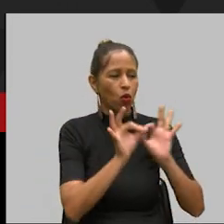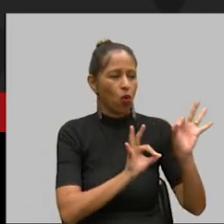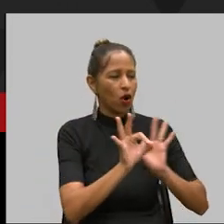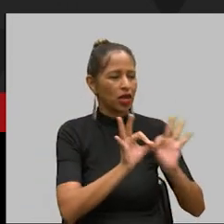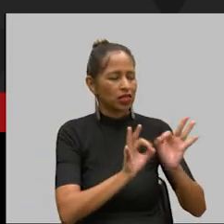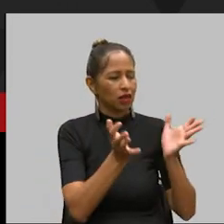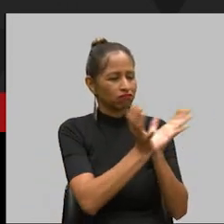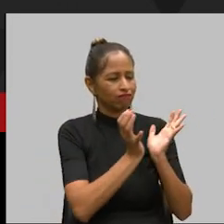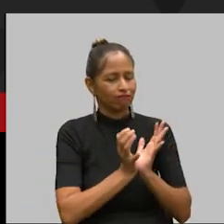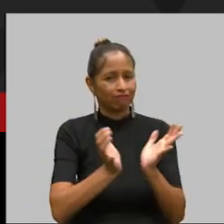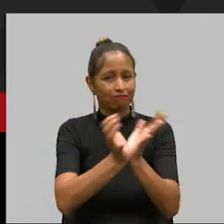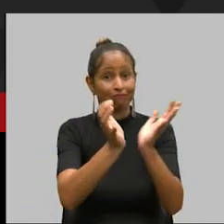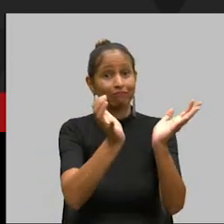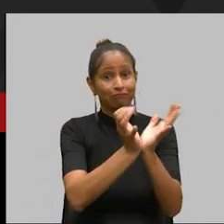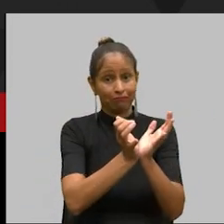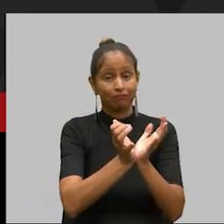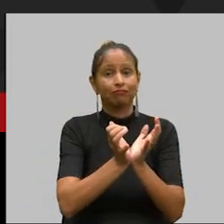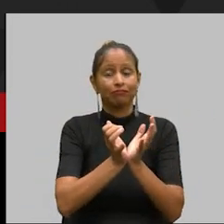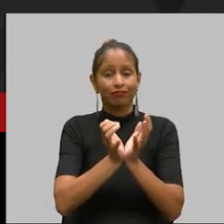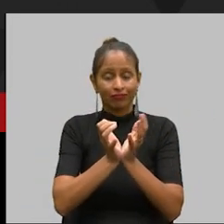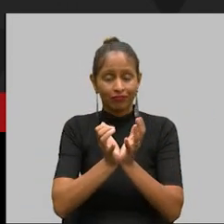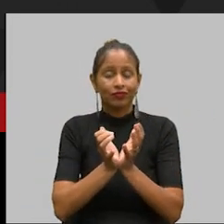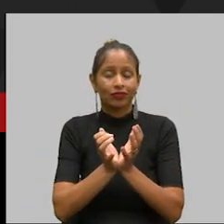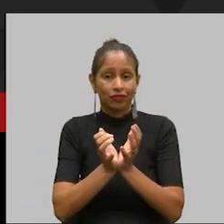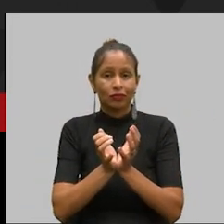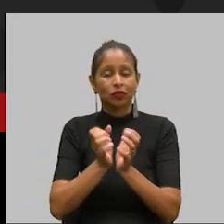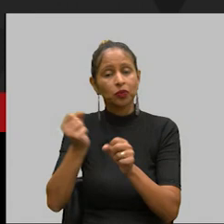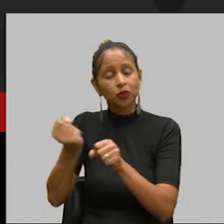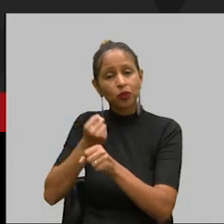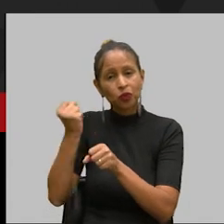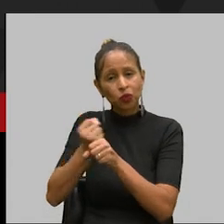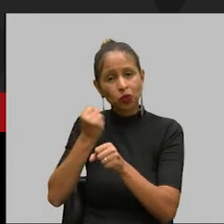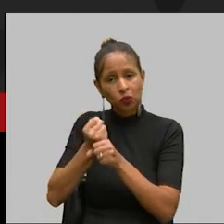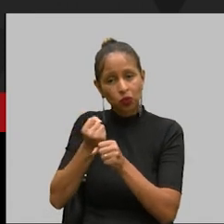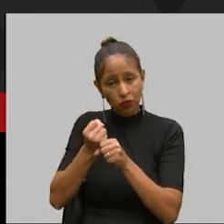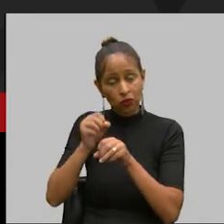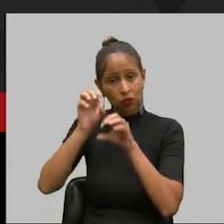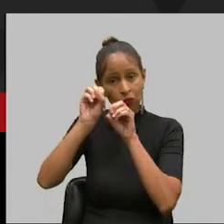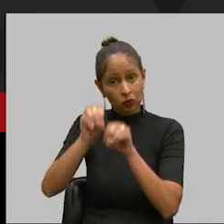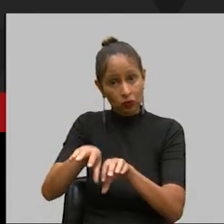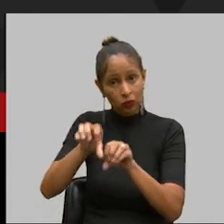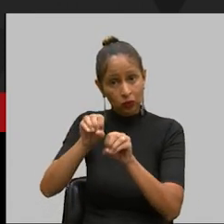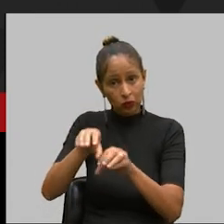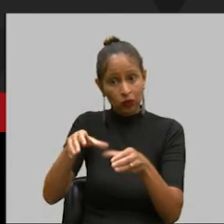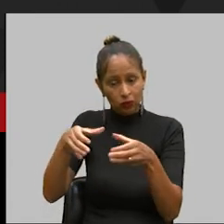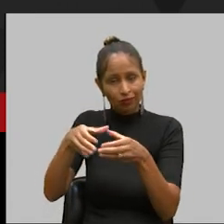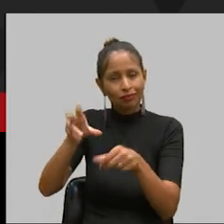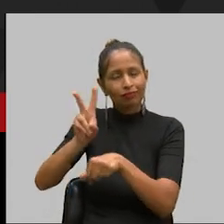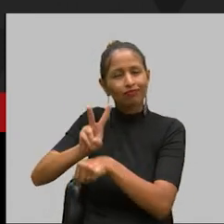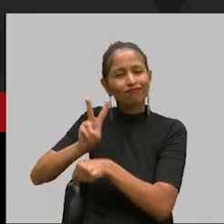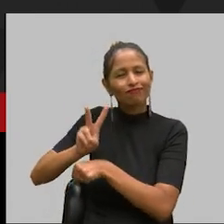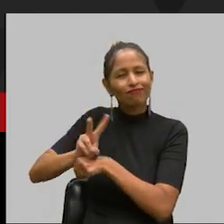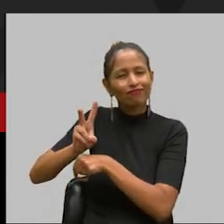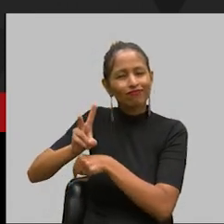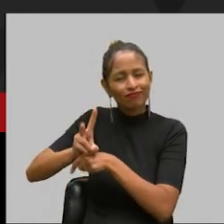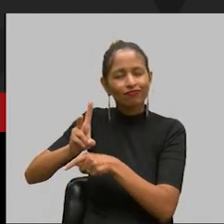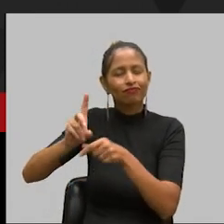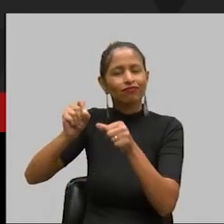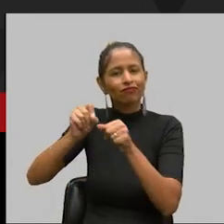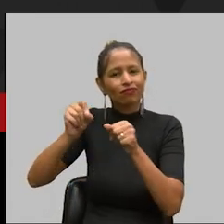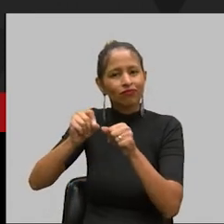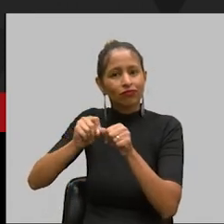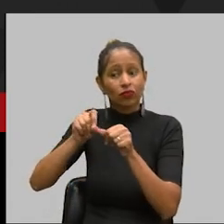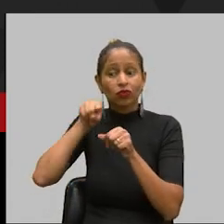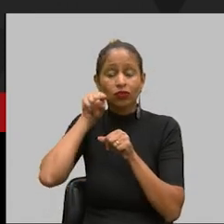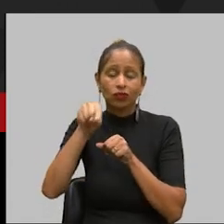organizações né que integram a construção da Educação do campo zelando da sua concepção No que